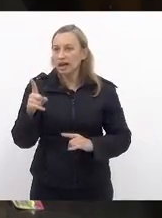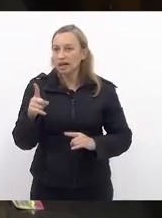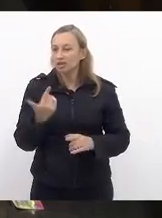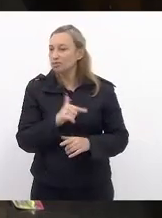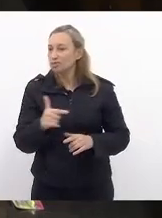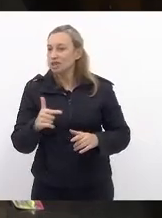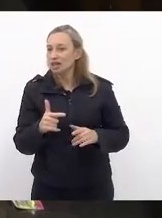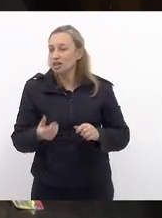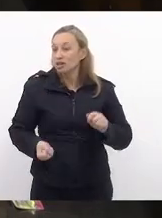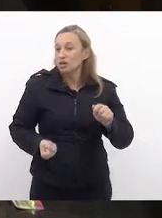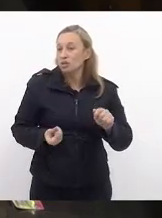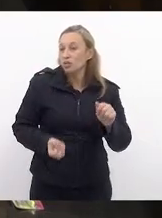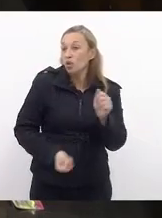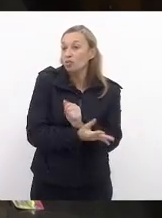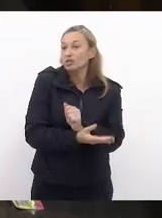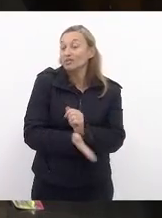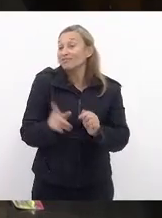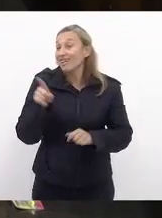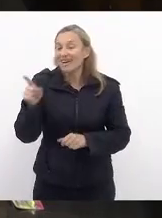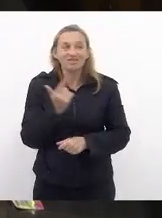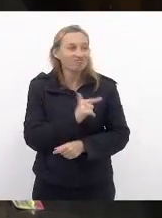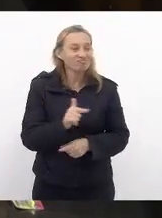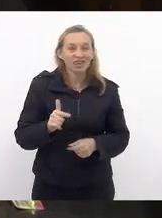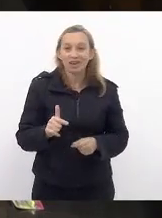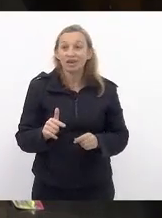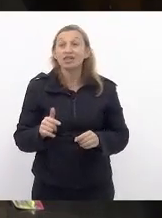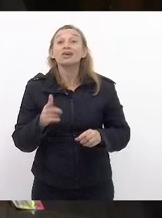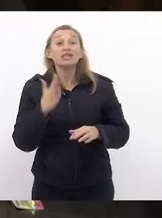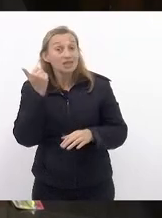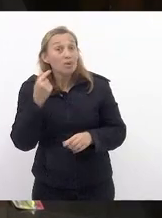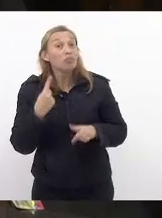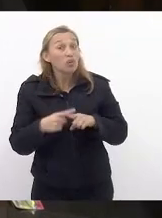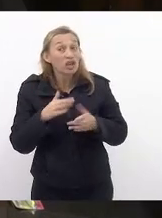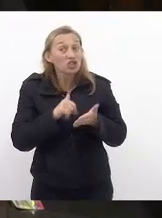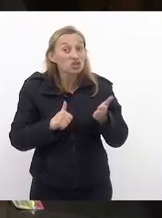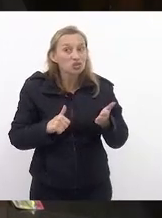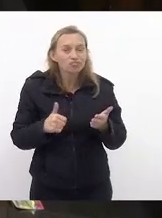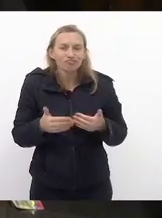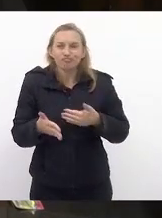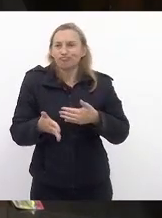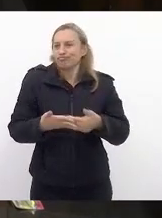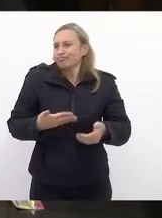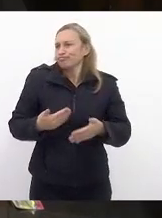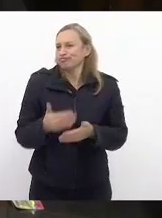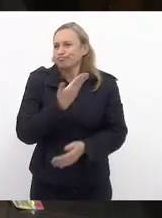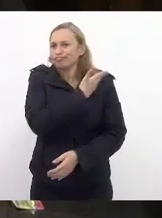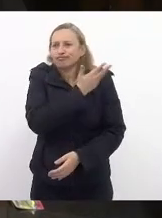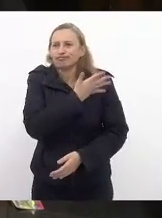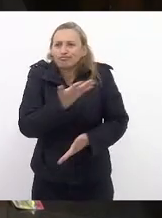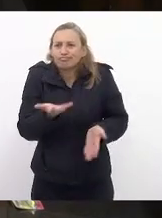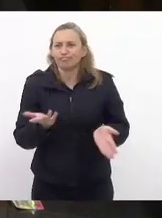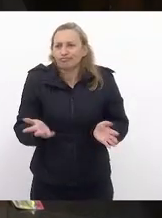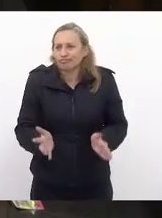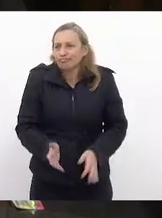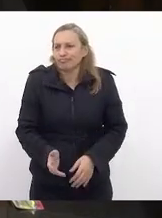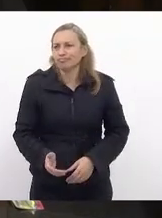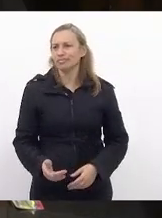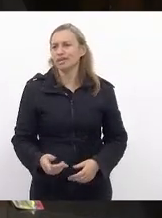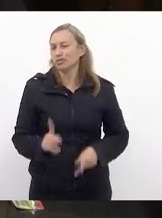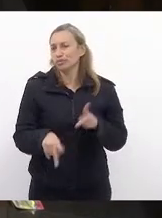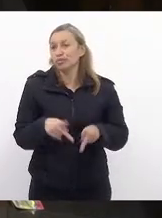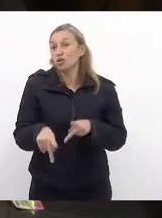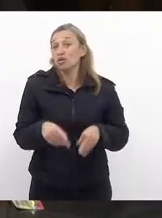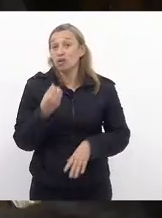escândalo de corrupção é aquele hospital mas sabe por que desmontou porque ele não tá nem aí para a população Esse foi uma